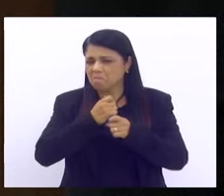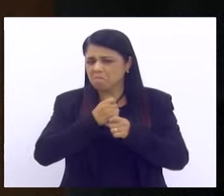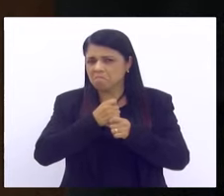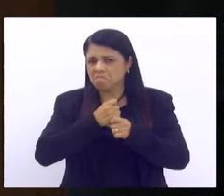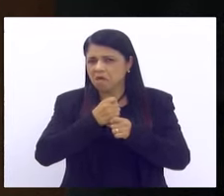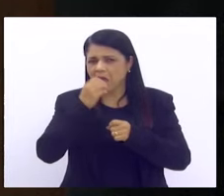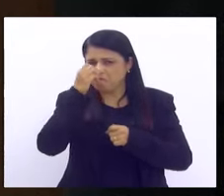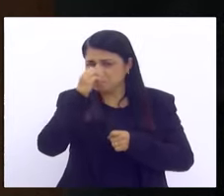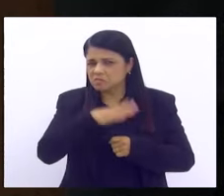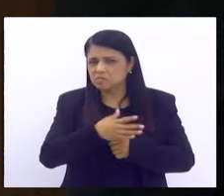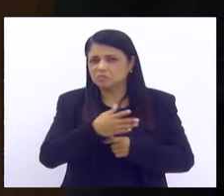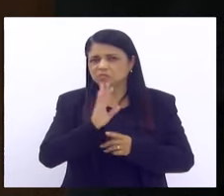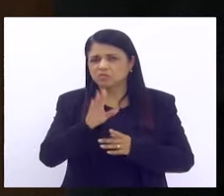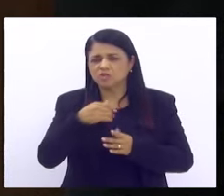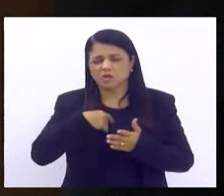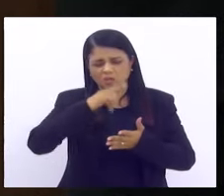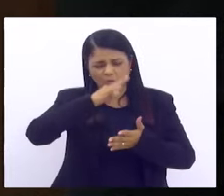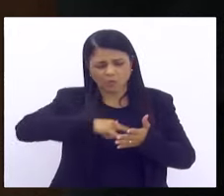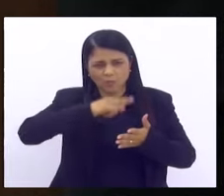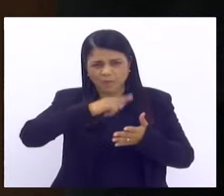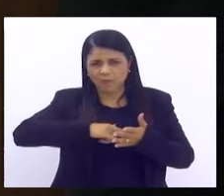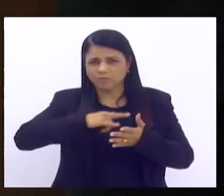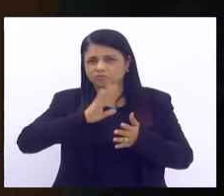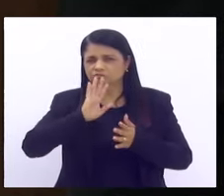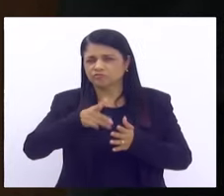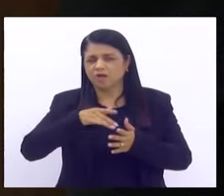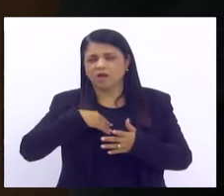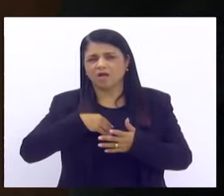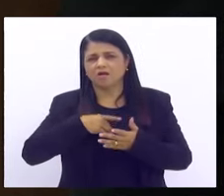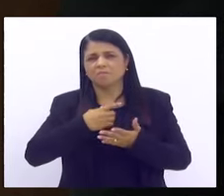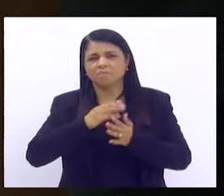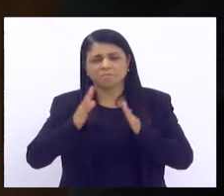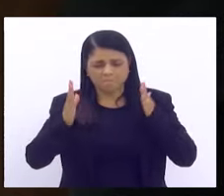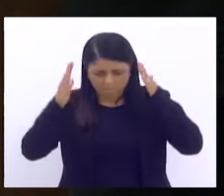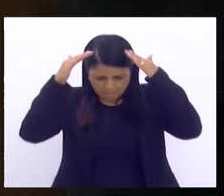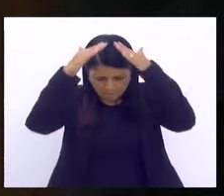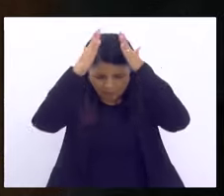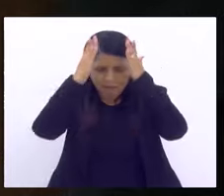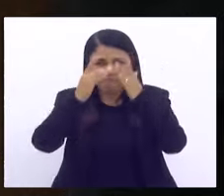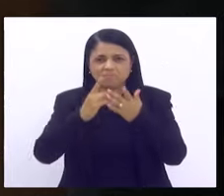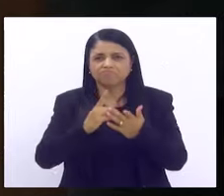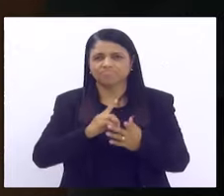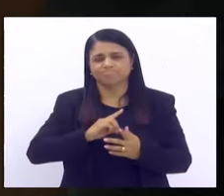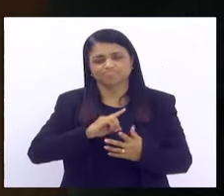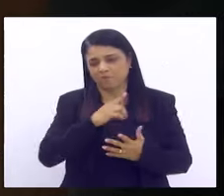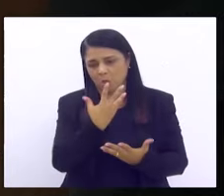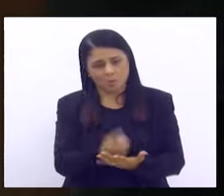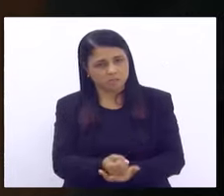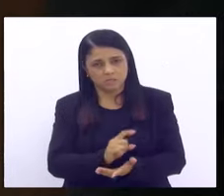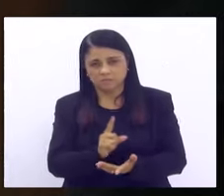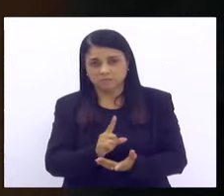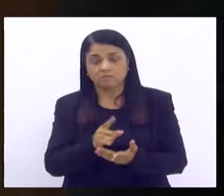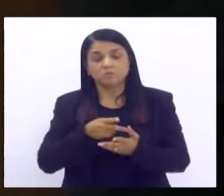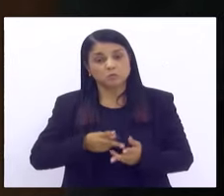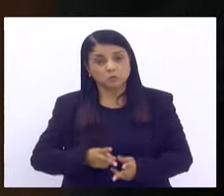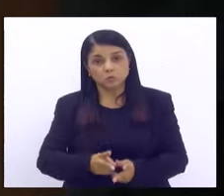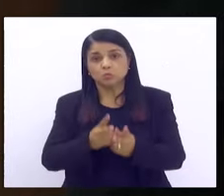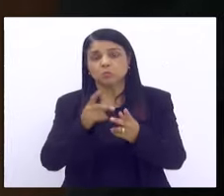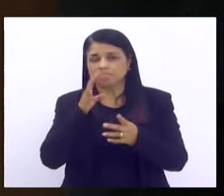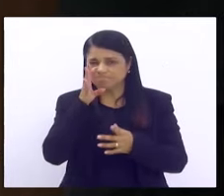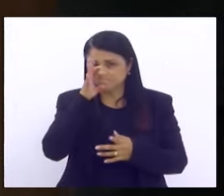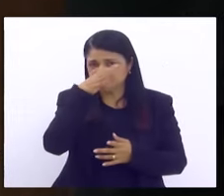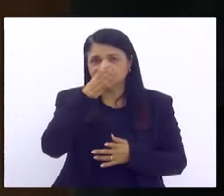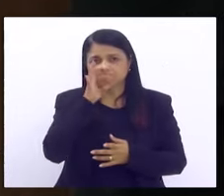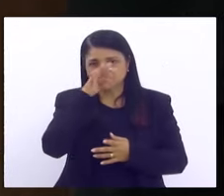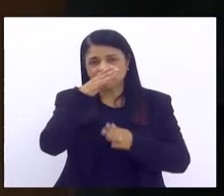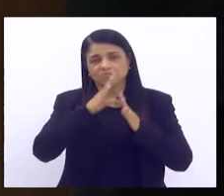condenada por diversos documentos, por diversos papas, mas que infelizmente continua ainda persistindo